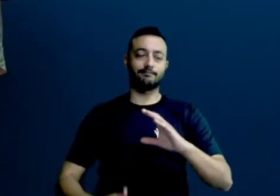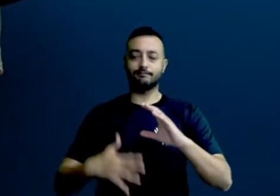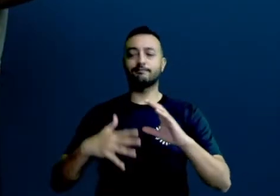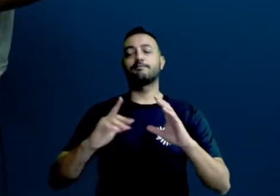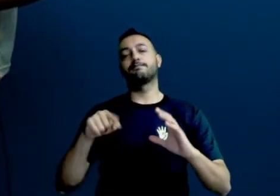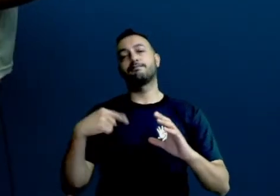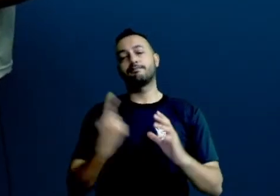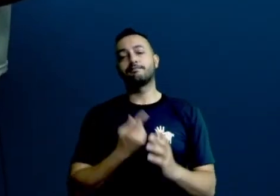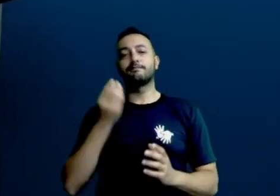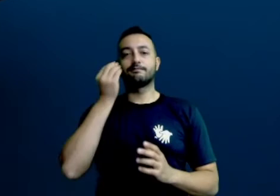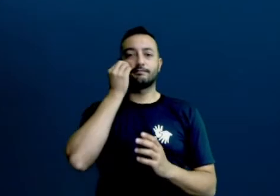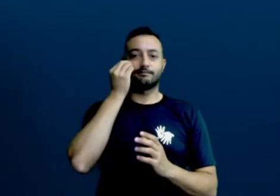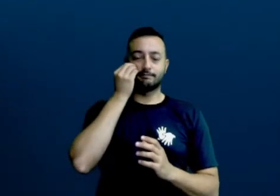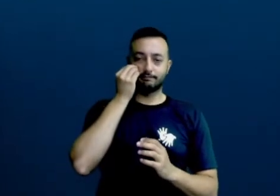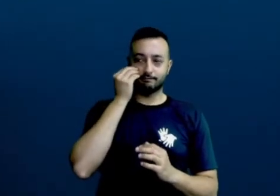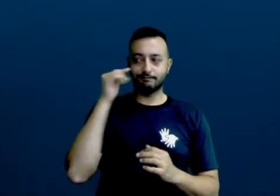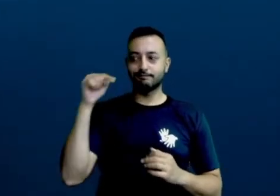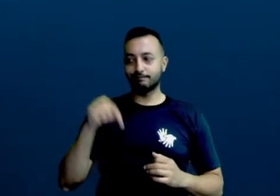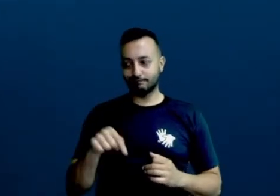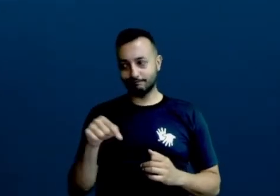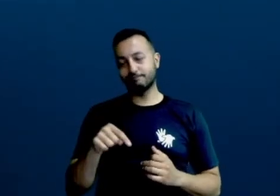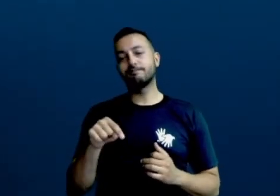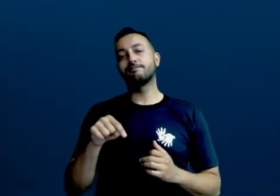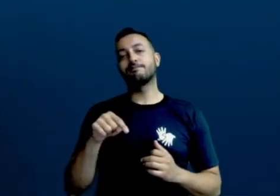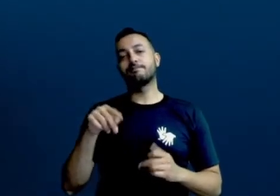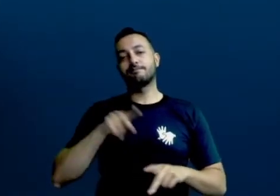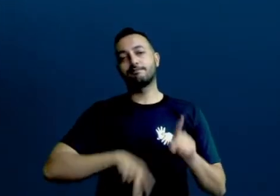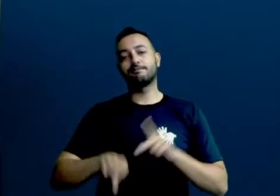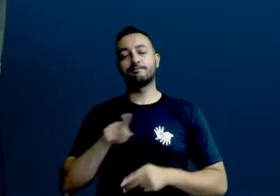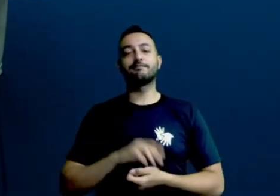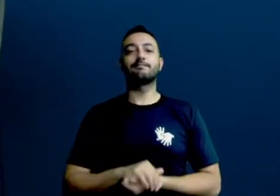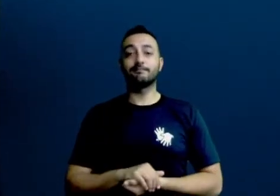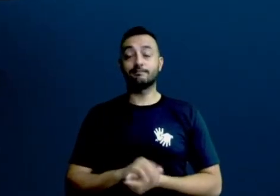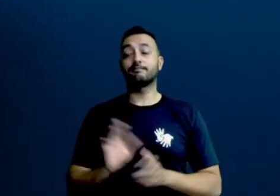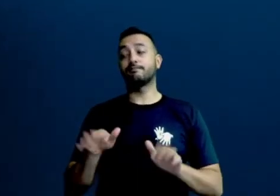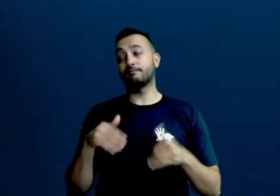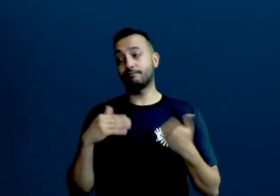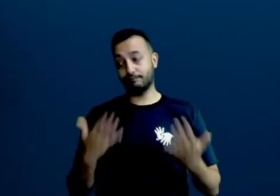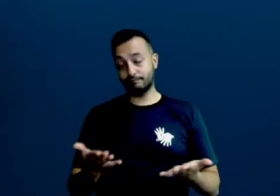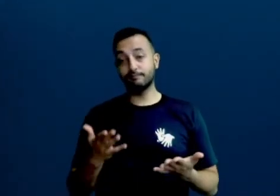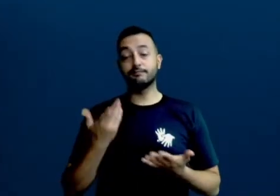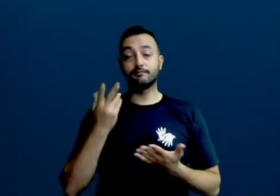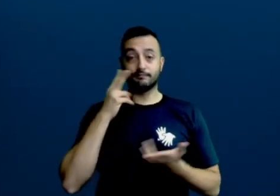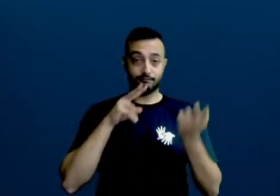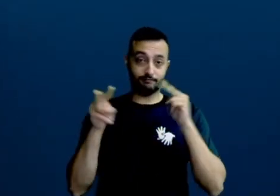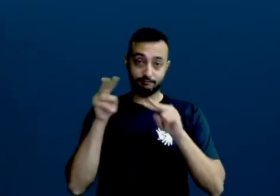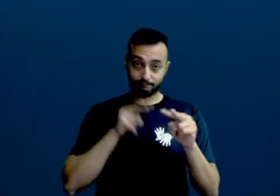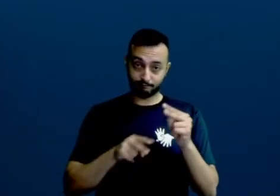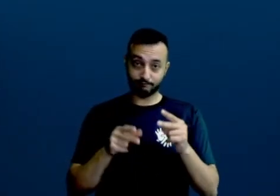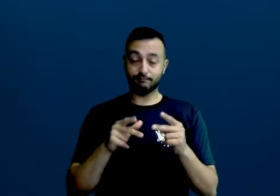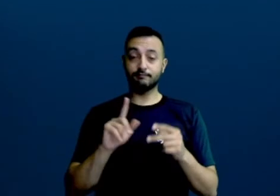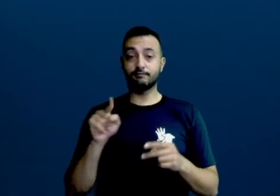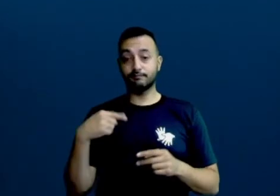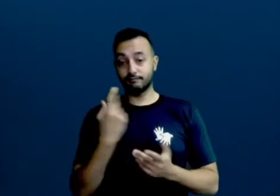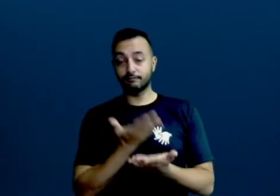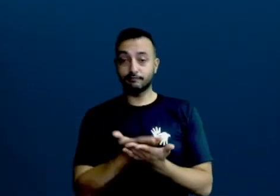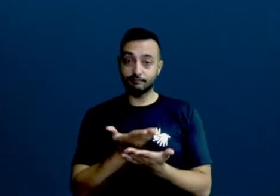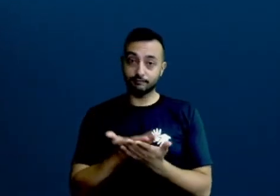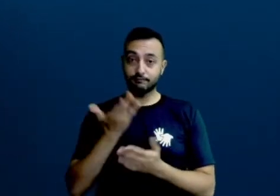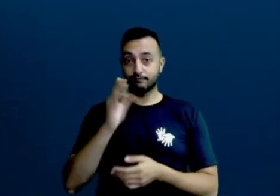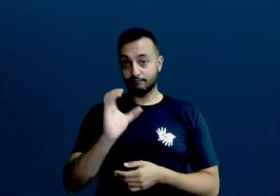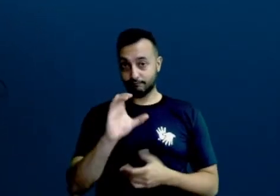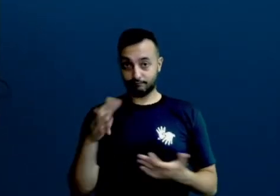que nós observamos aqui no nosso povo portanto nós observamos que nessa nossa